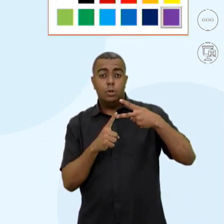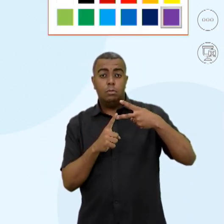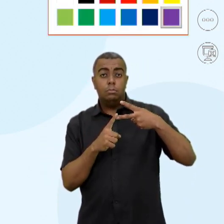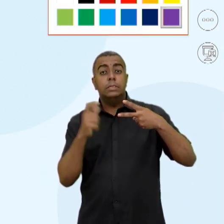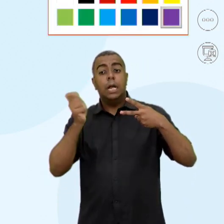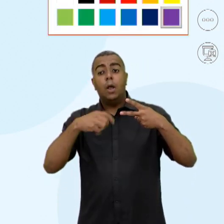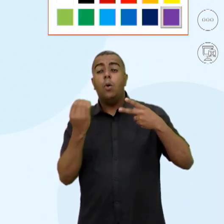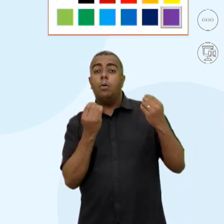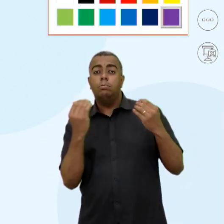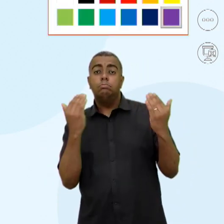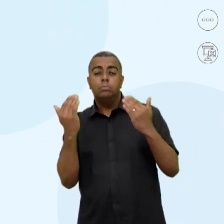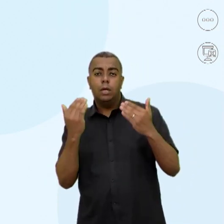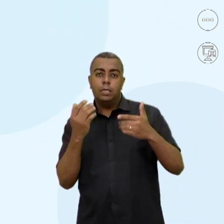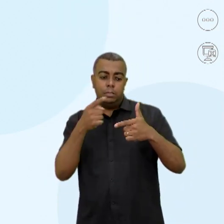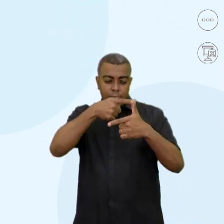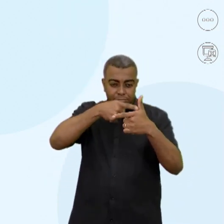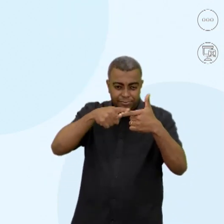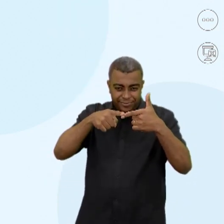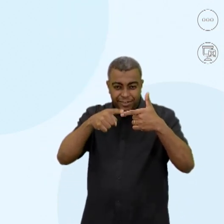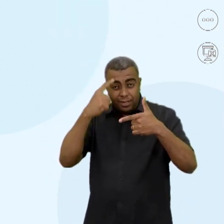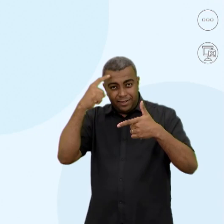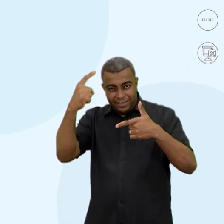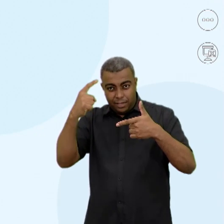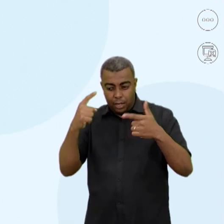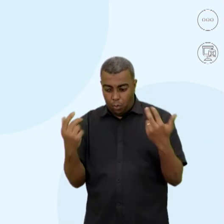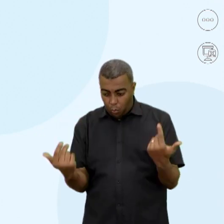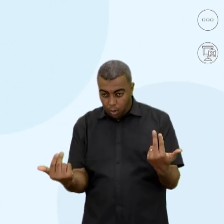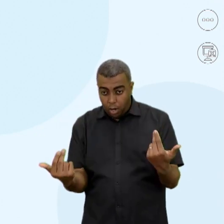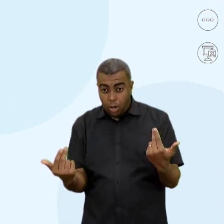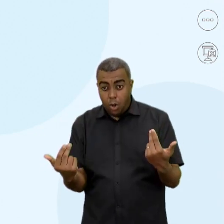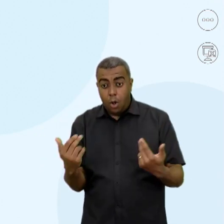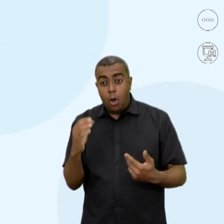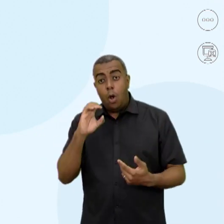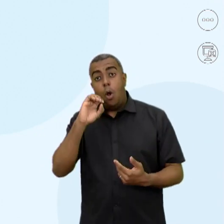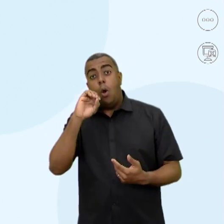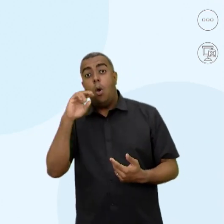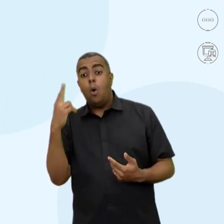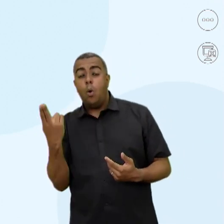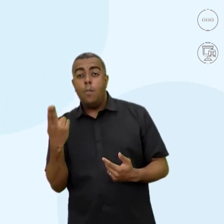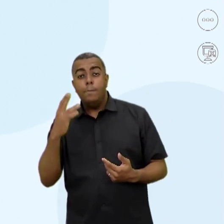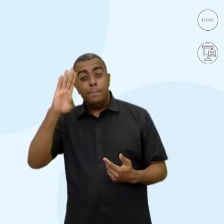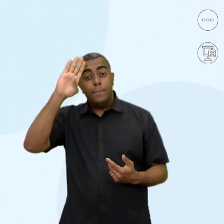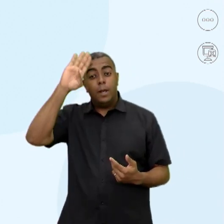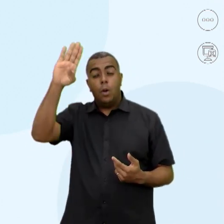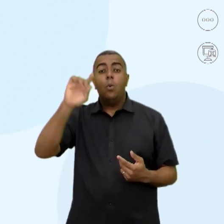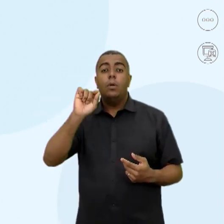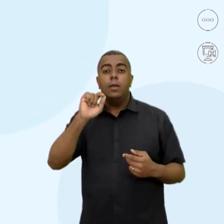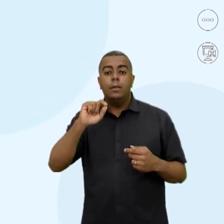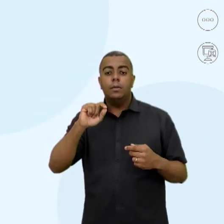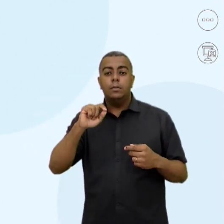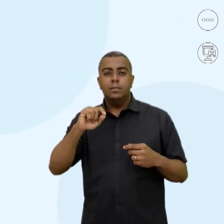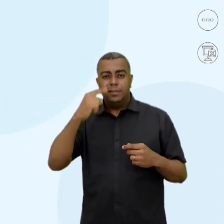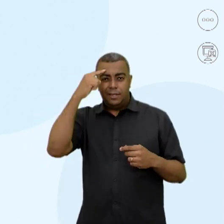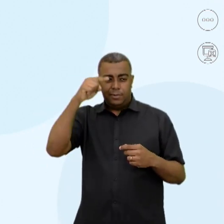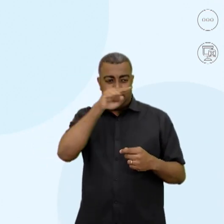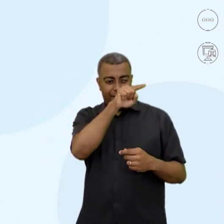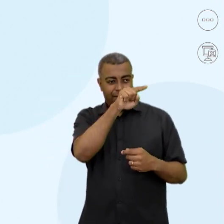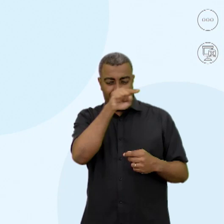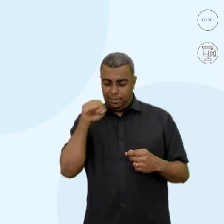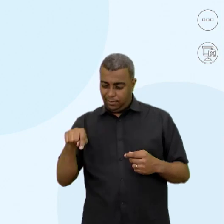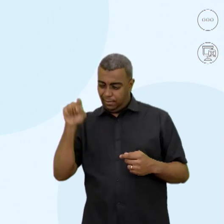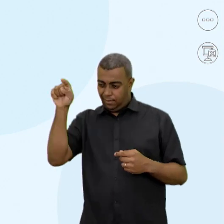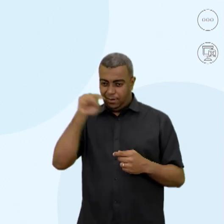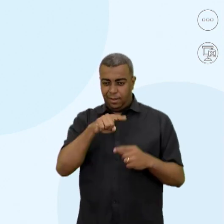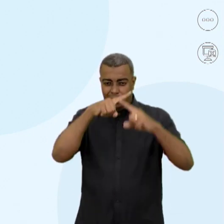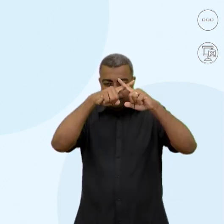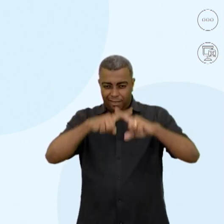divide e tem que dar o mesmo resultado, ou vale a propriedade fundamental, que é aquela que é multiplicar em cruz, né? Multiplicar